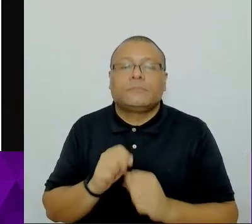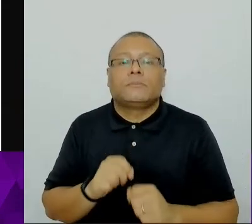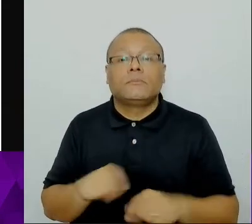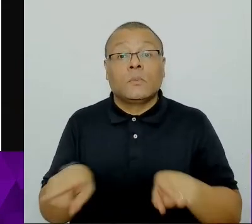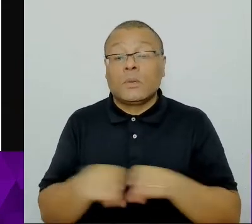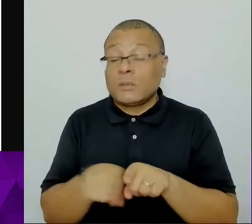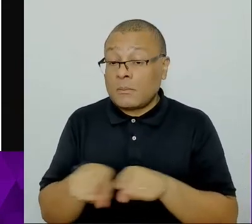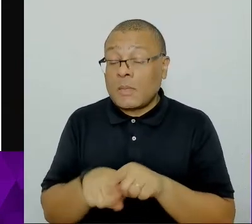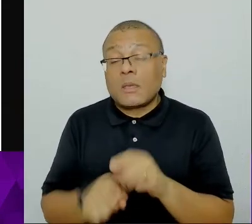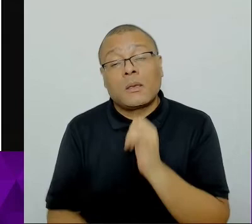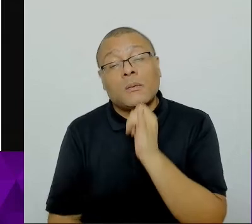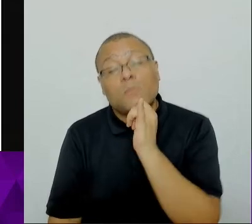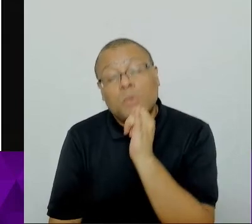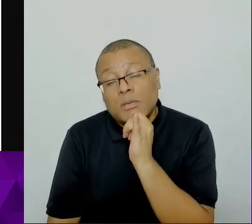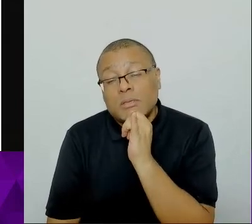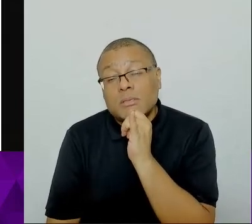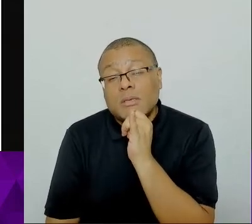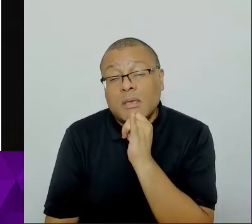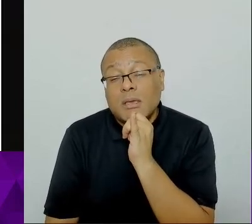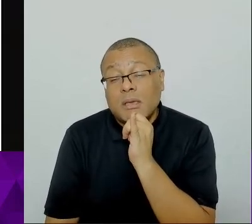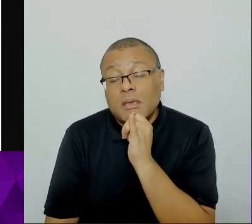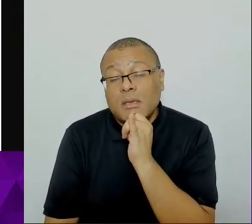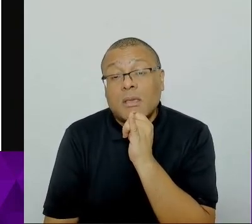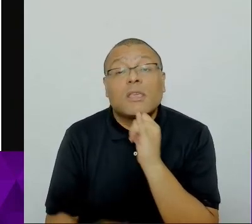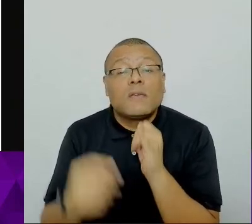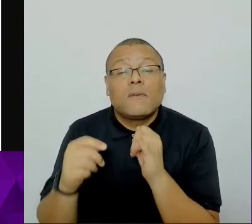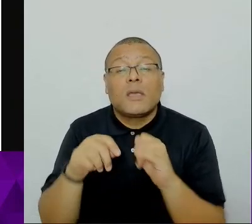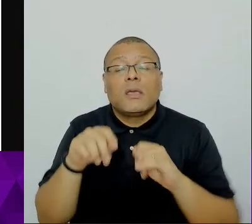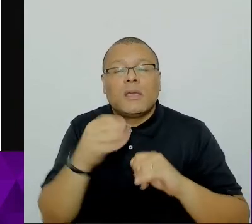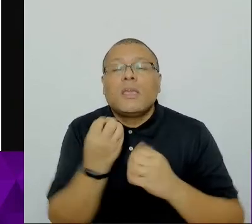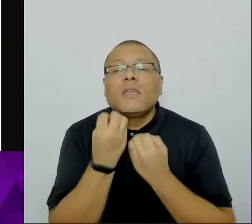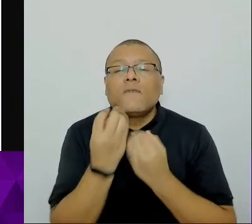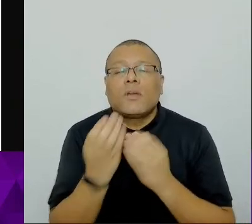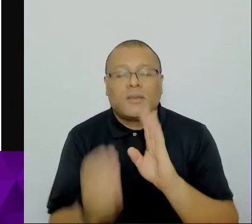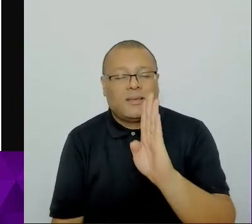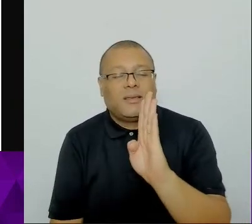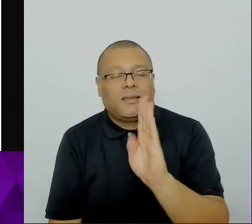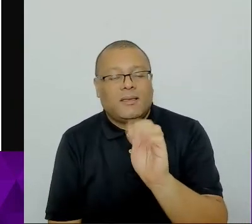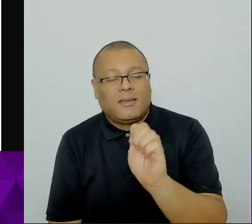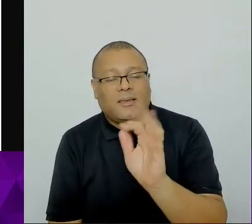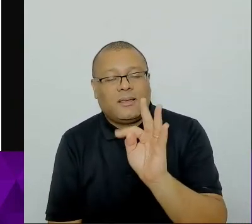síntese, por exemplo, que vai ser feita em batch. Isso